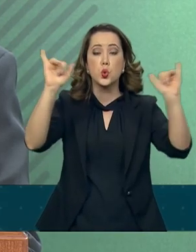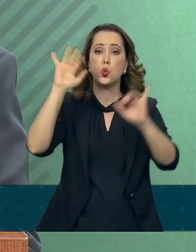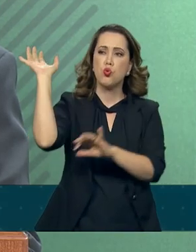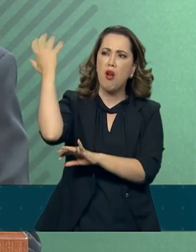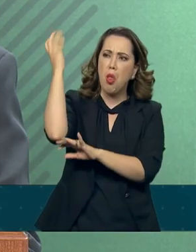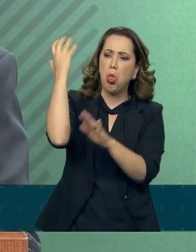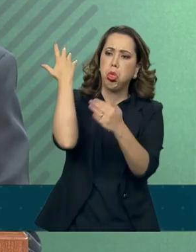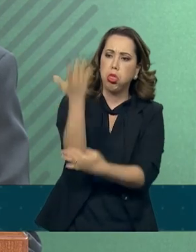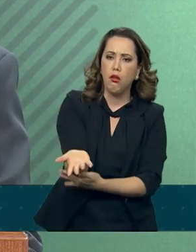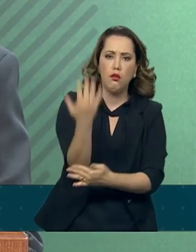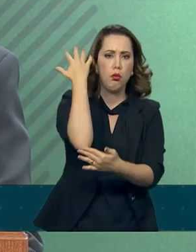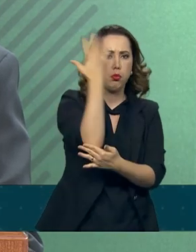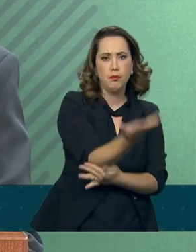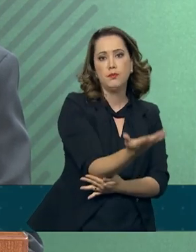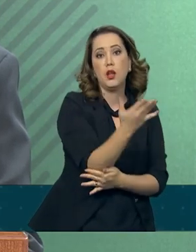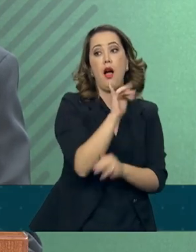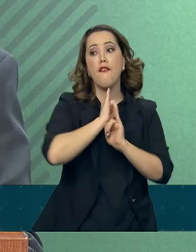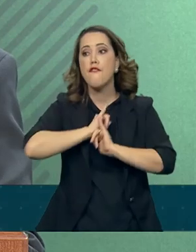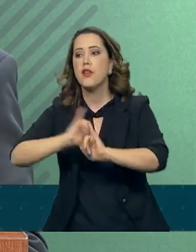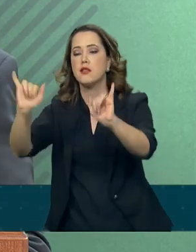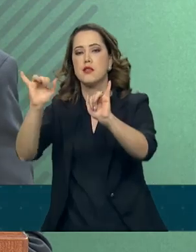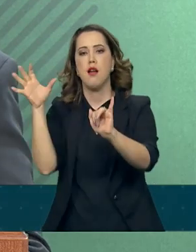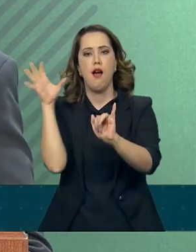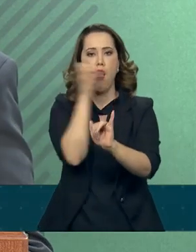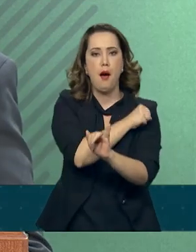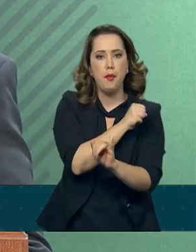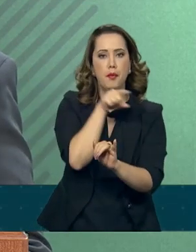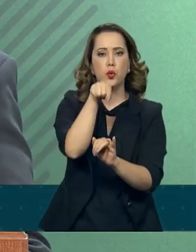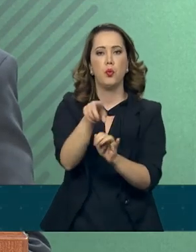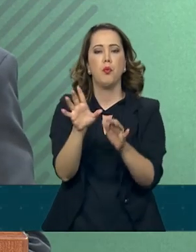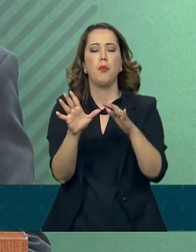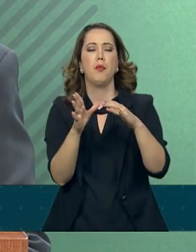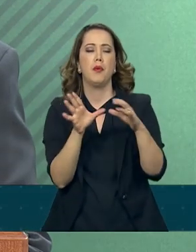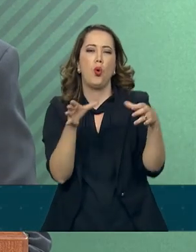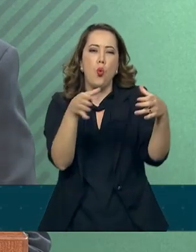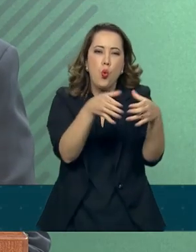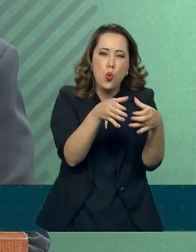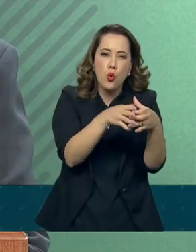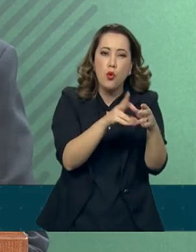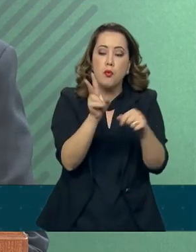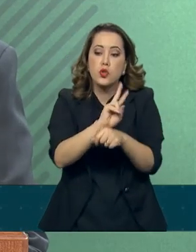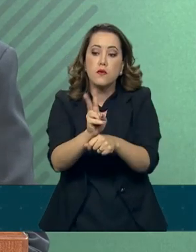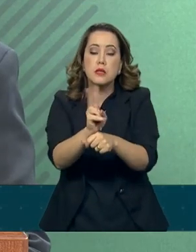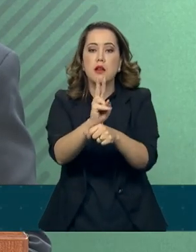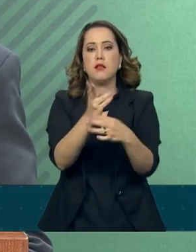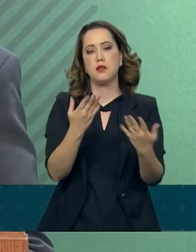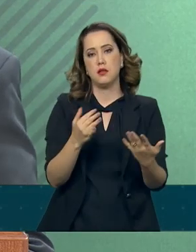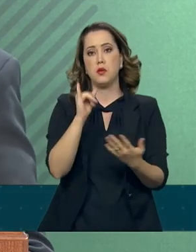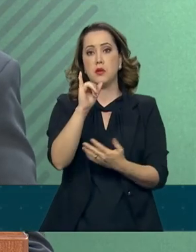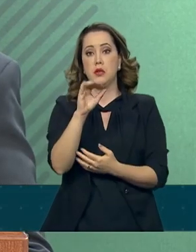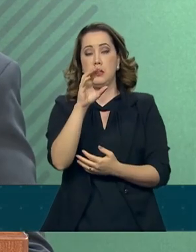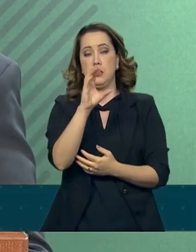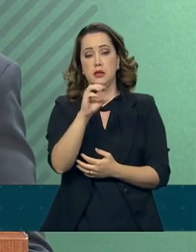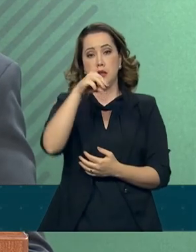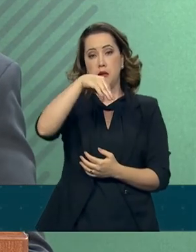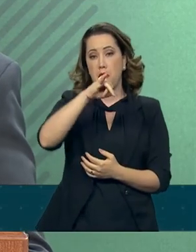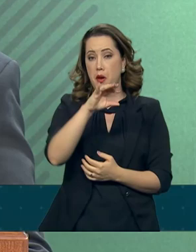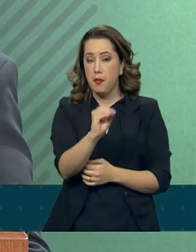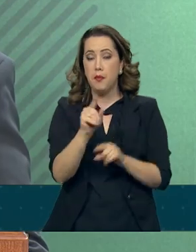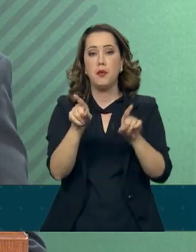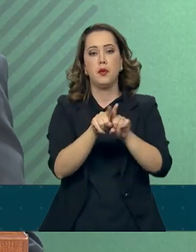fiscalização ambiental como instituto brasileiro de meio ambiente e dos recursos naturais renováveis